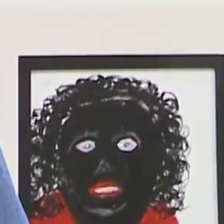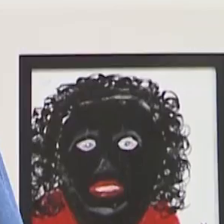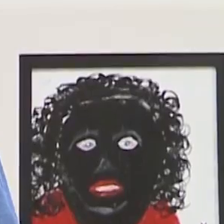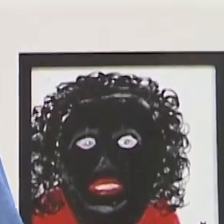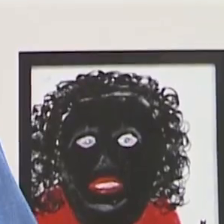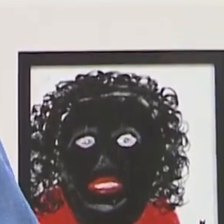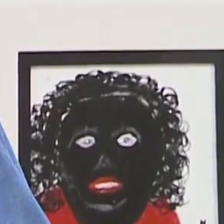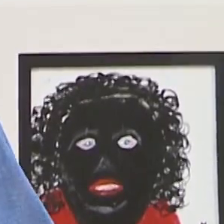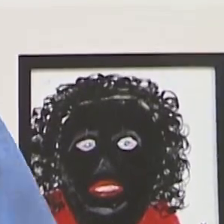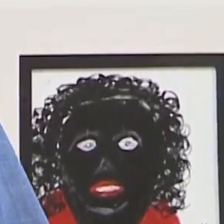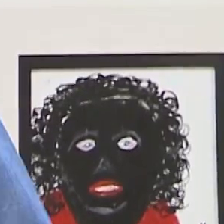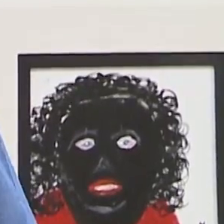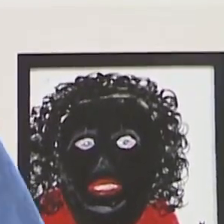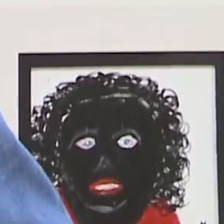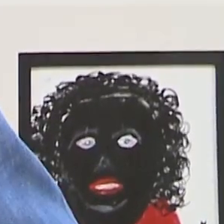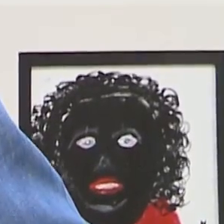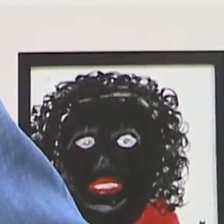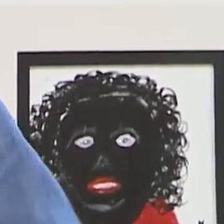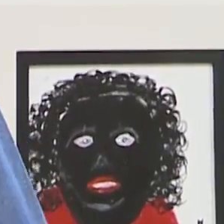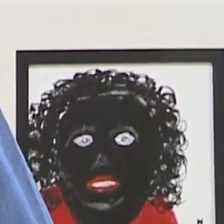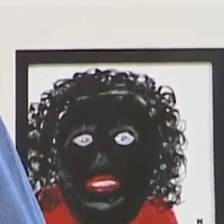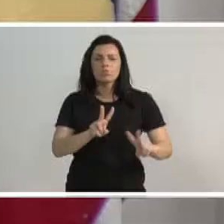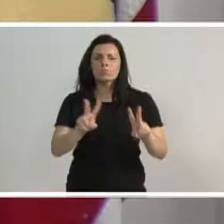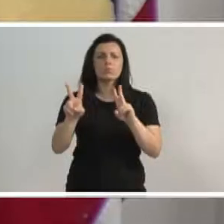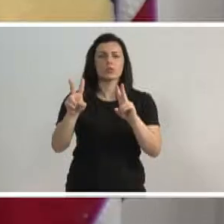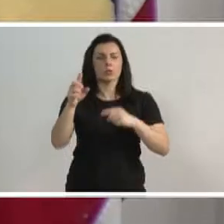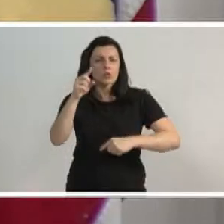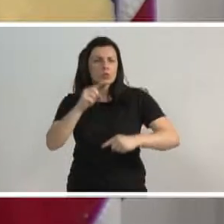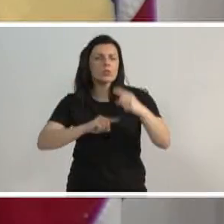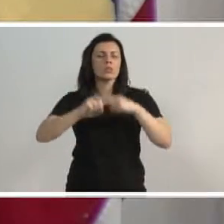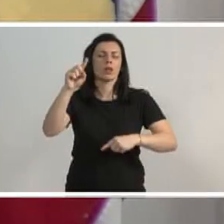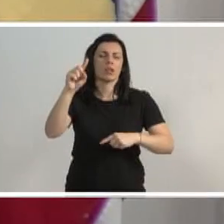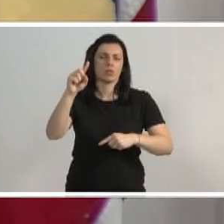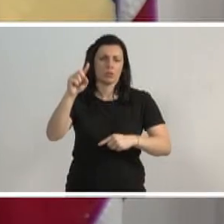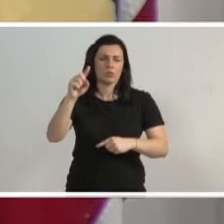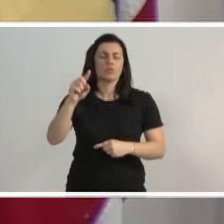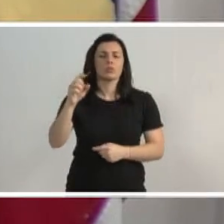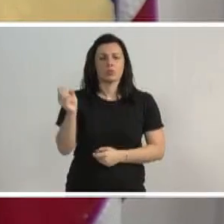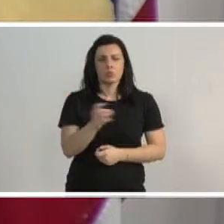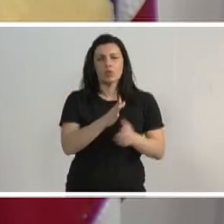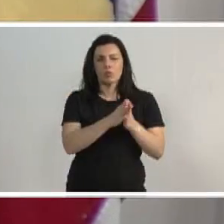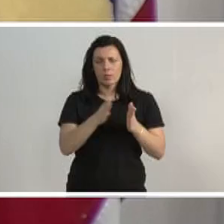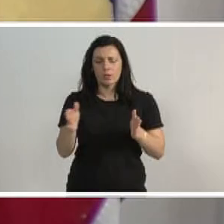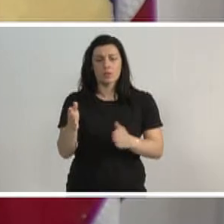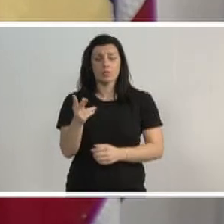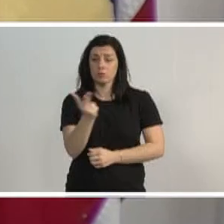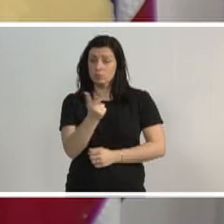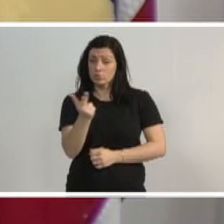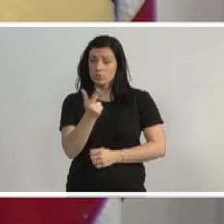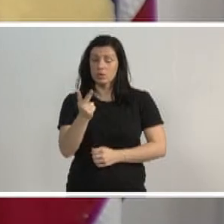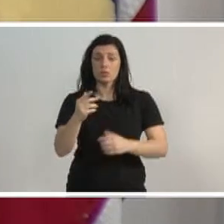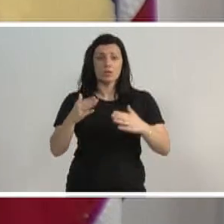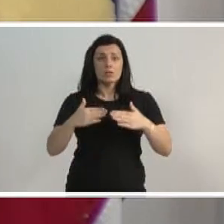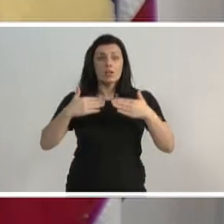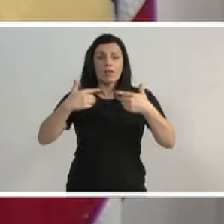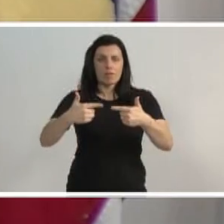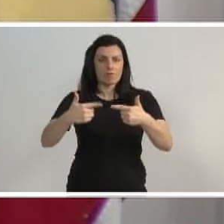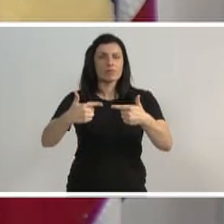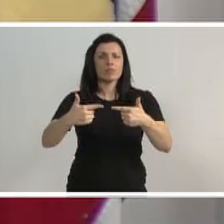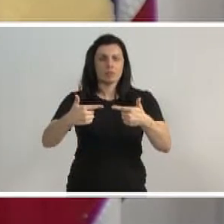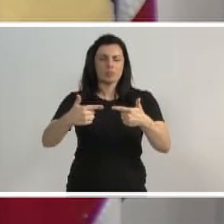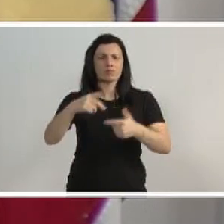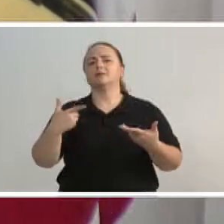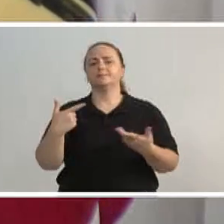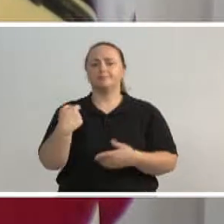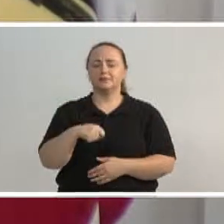foi necessário, o Exército estava pronto lado a lado com a comunidade. Na tribuna, o parlamentar Adriano Pereira abordou as obras que receberam recursos